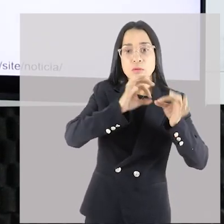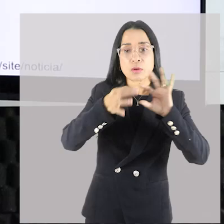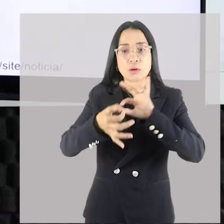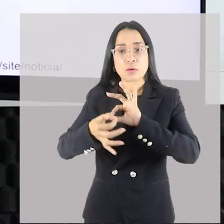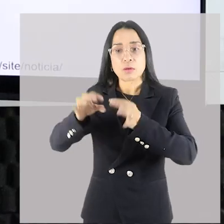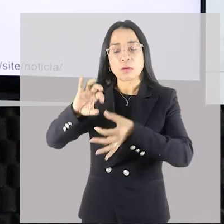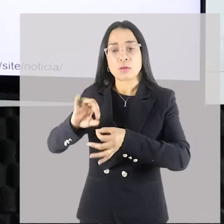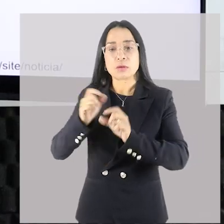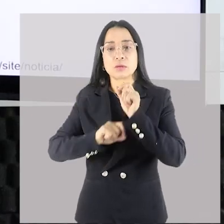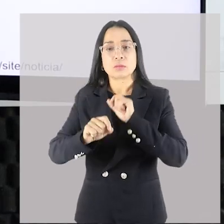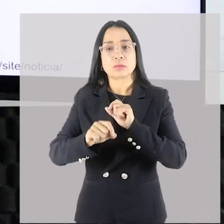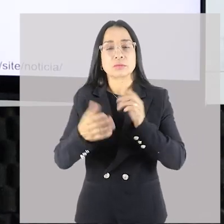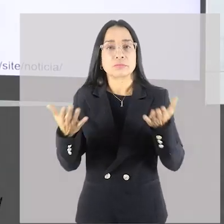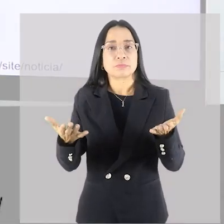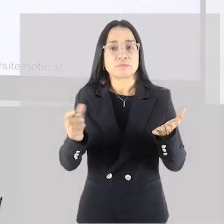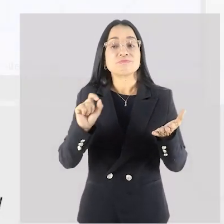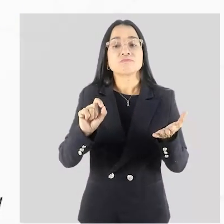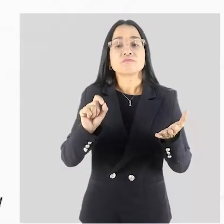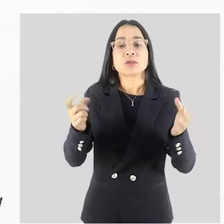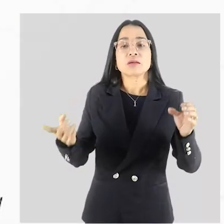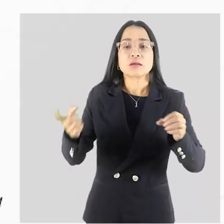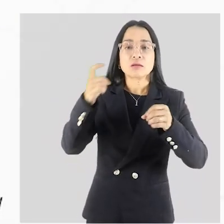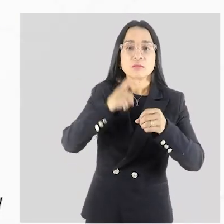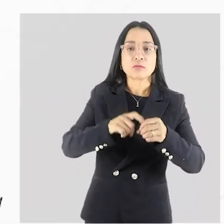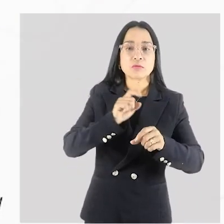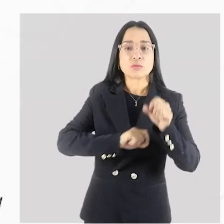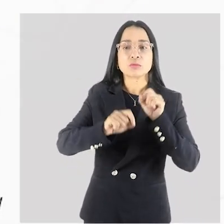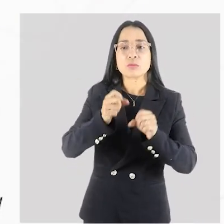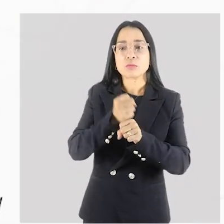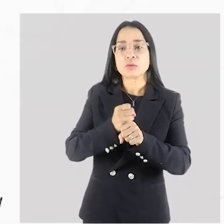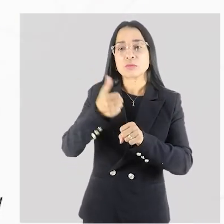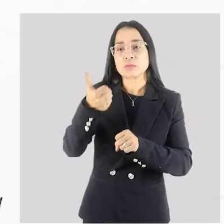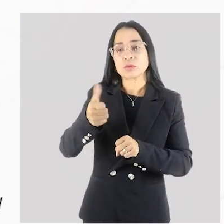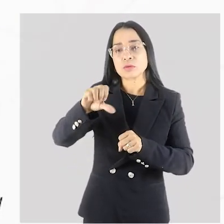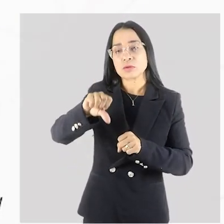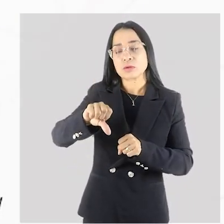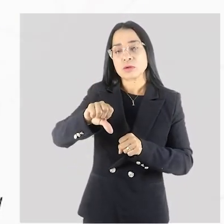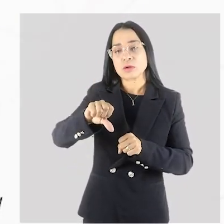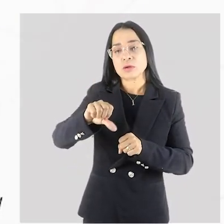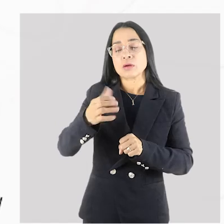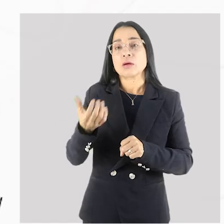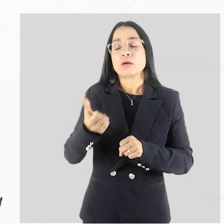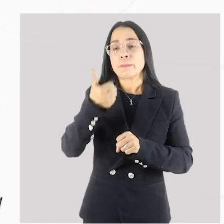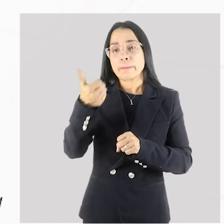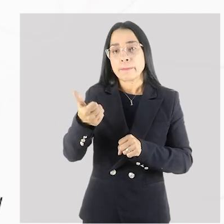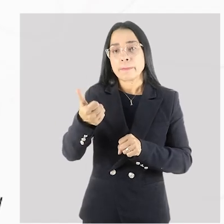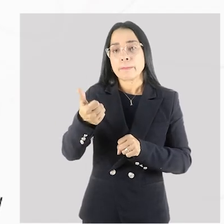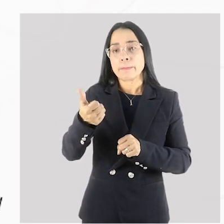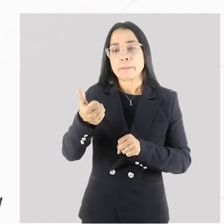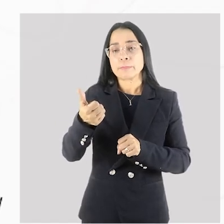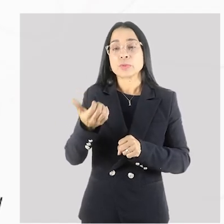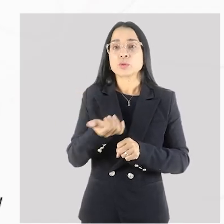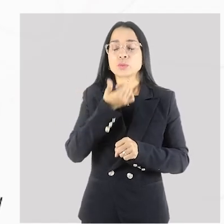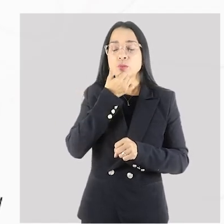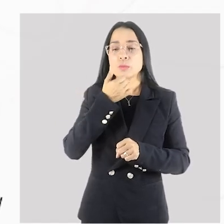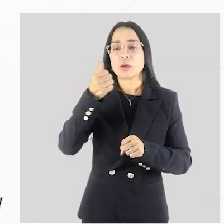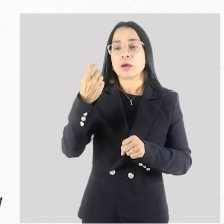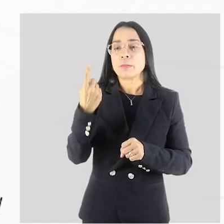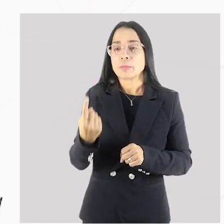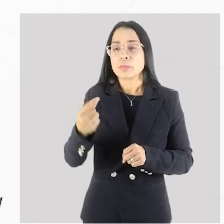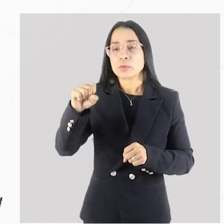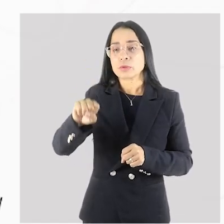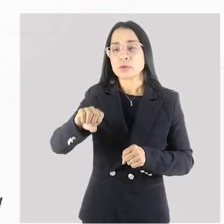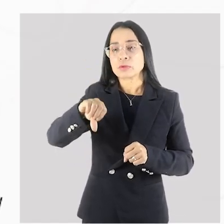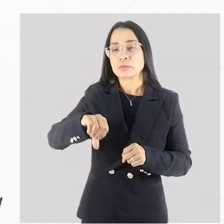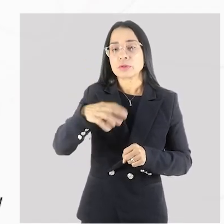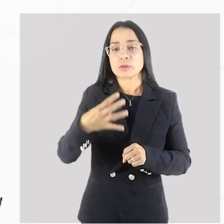voltar, né, a ter os Jogos Olímpicos em 1894. Tá bom? Então, o legado da